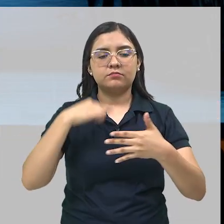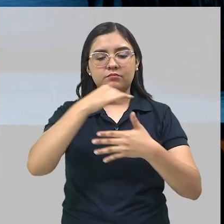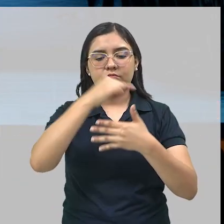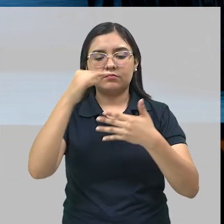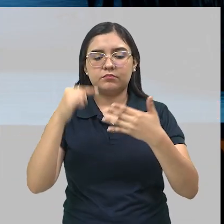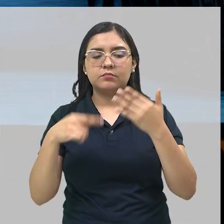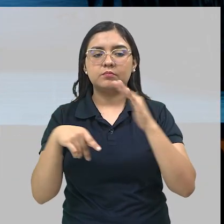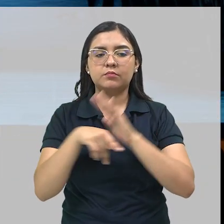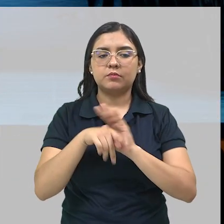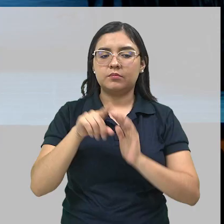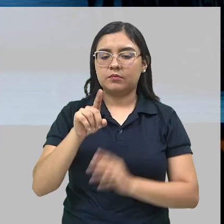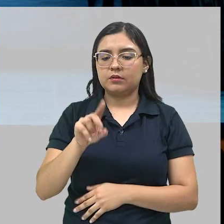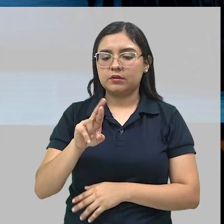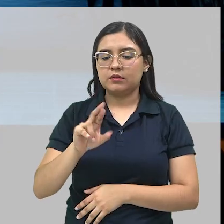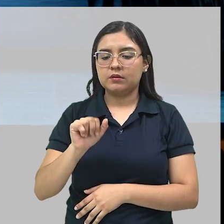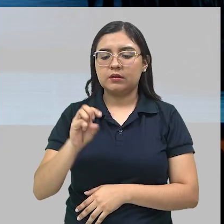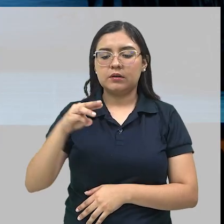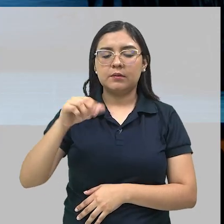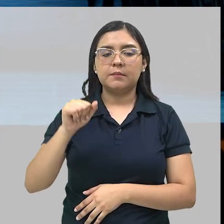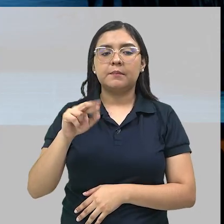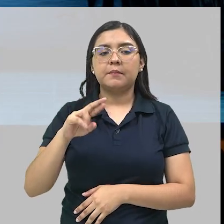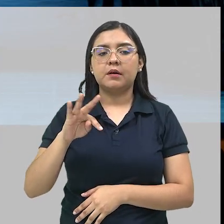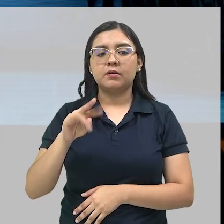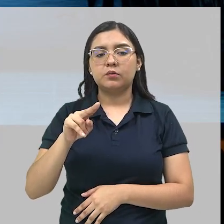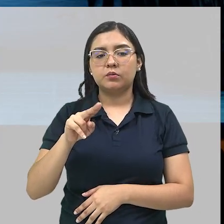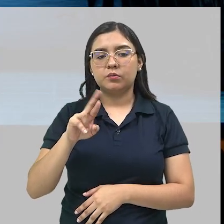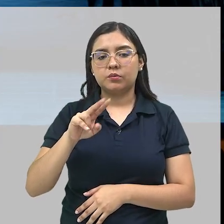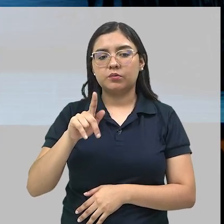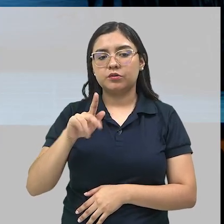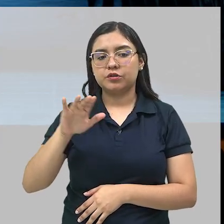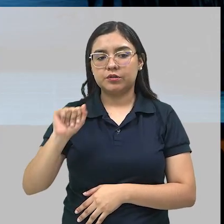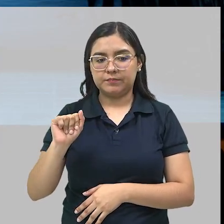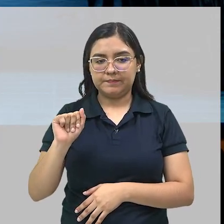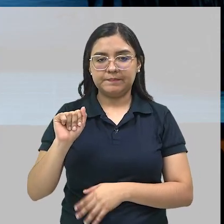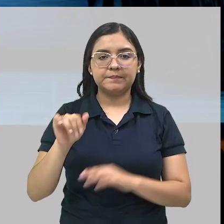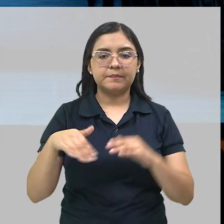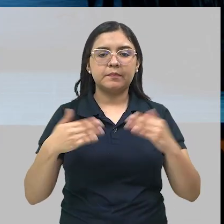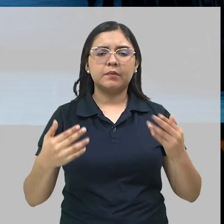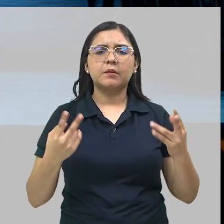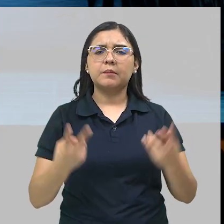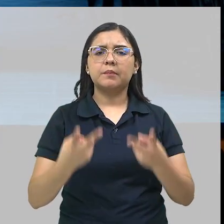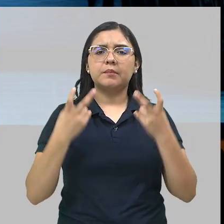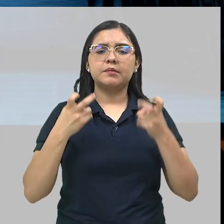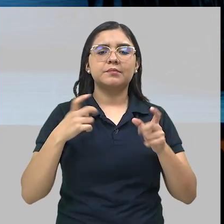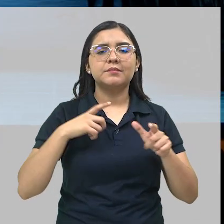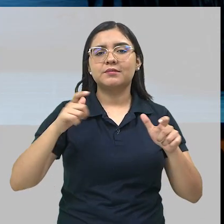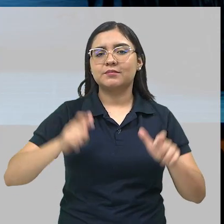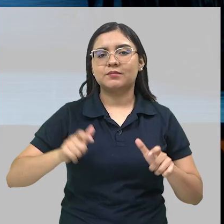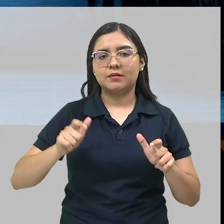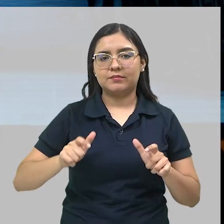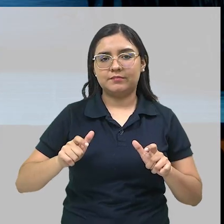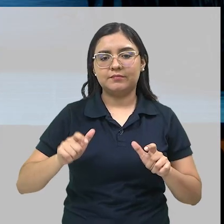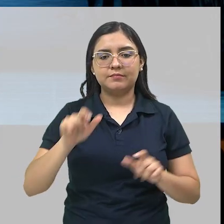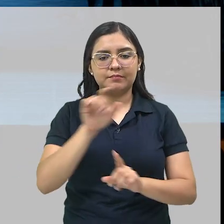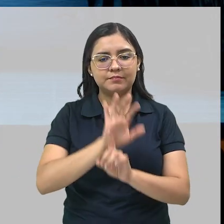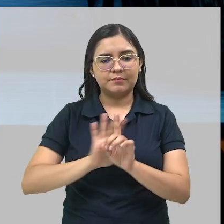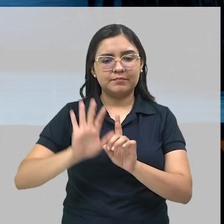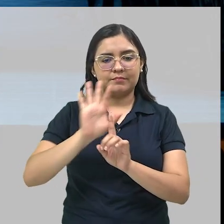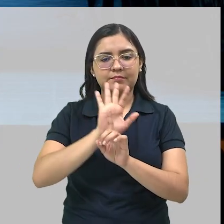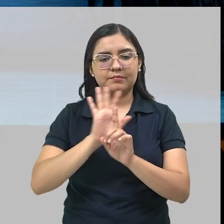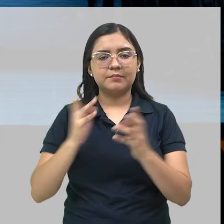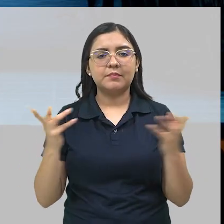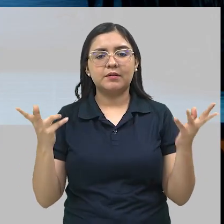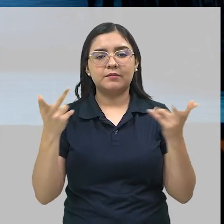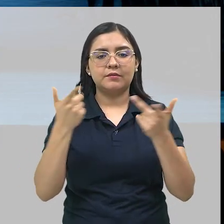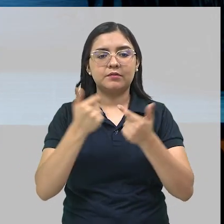da dramaturgia. E aqui a gente começa a perceber nesse cenário maravilhoso, onde nós